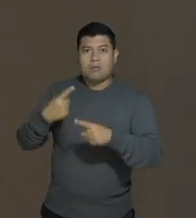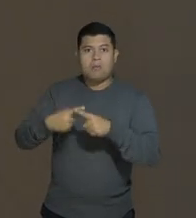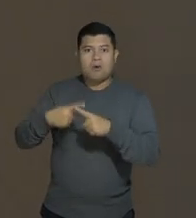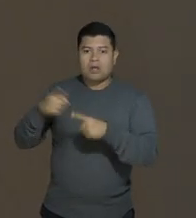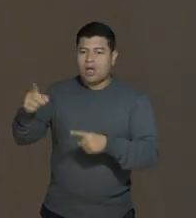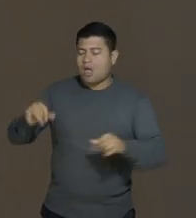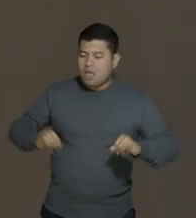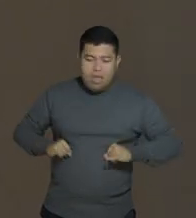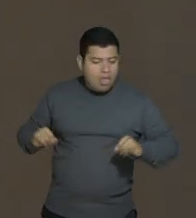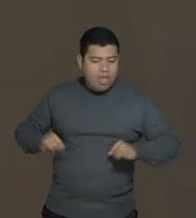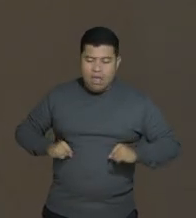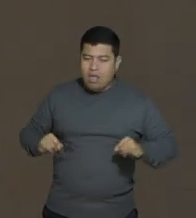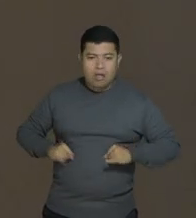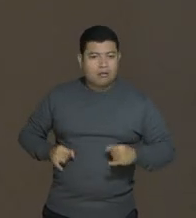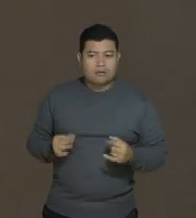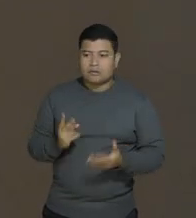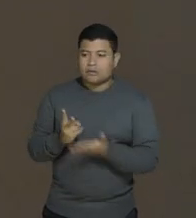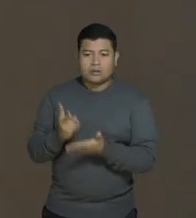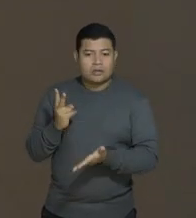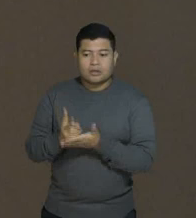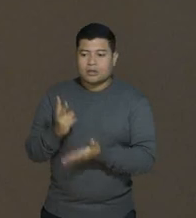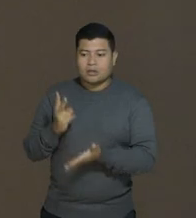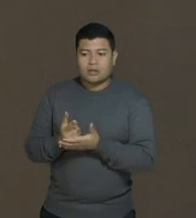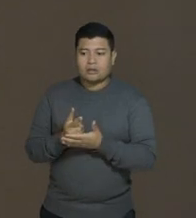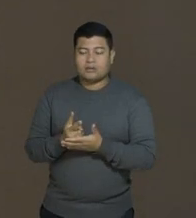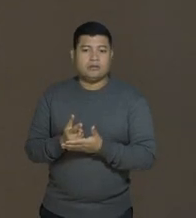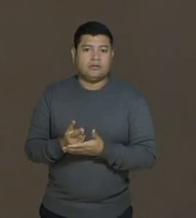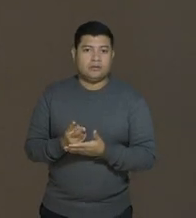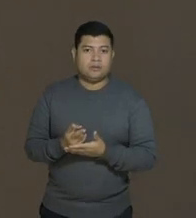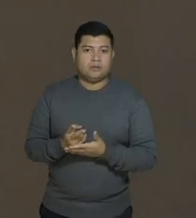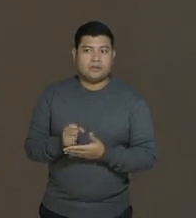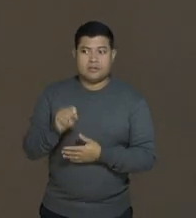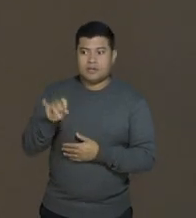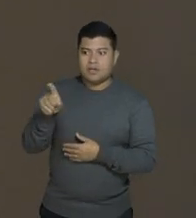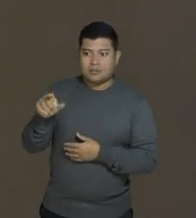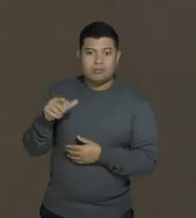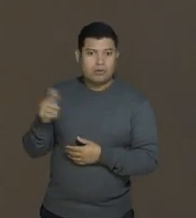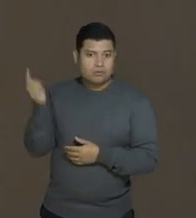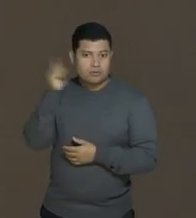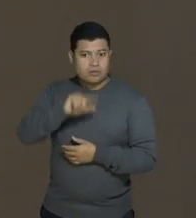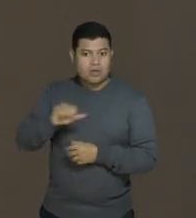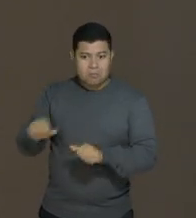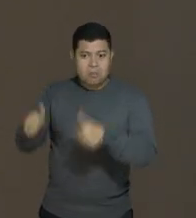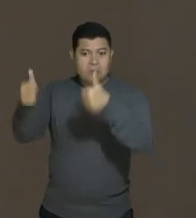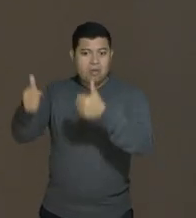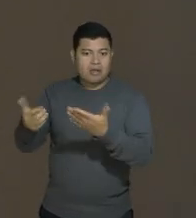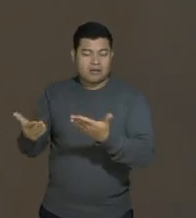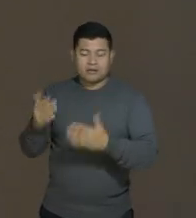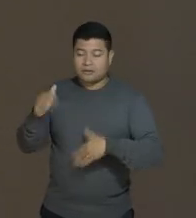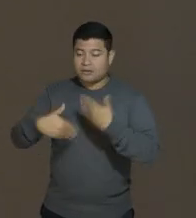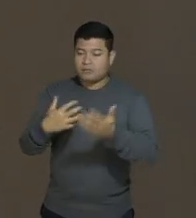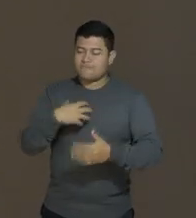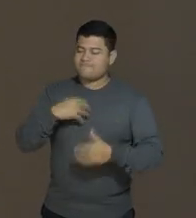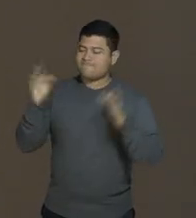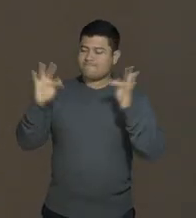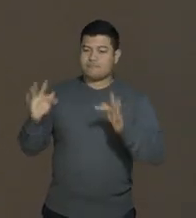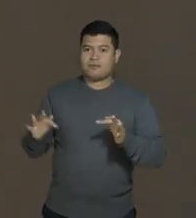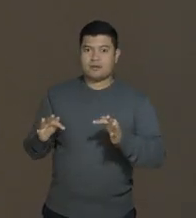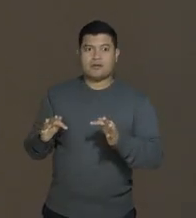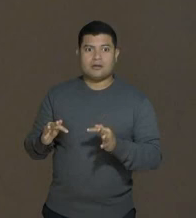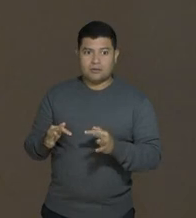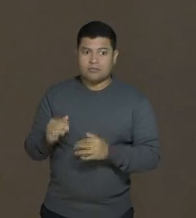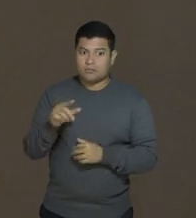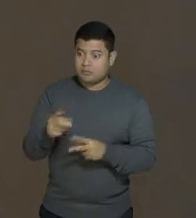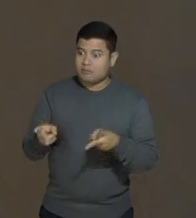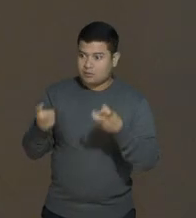sofrendo, se ela pode tirar um 10 e ficar feliz? É impressionante a felicidade das crianças depois que eles são medicados e eles vêm para o